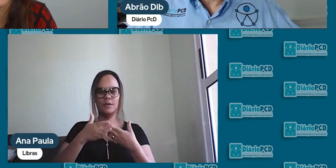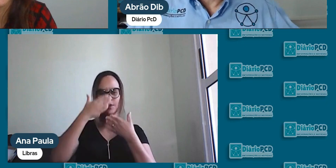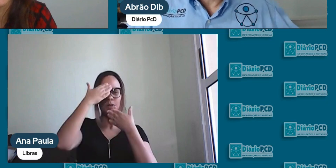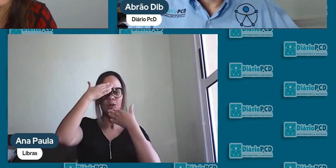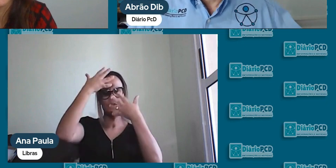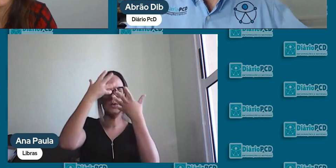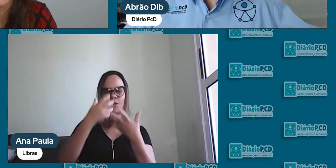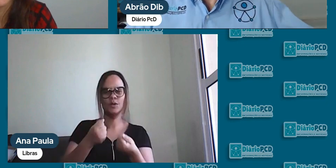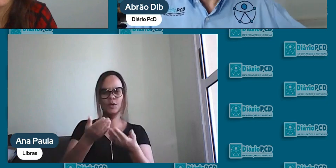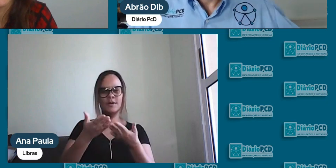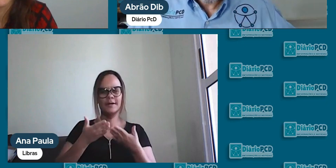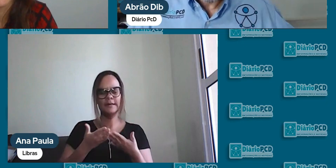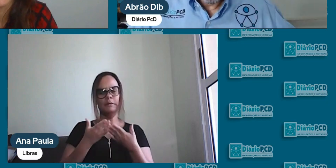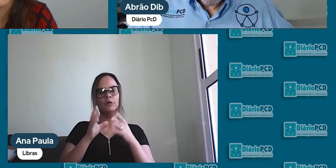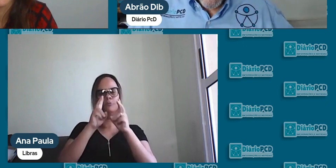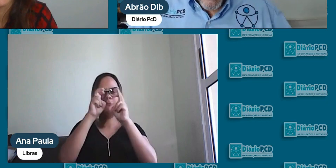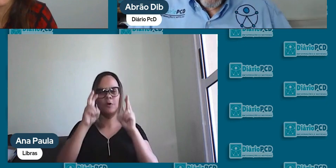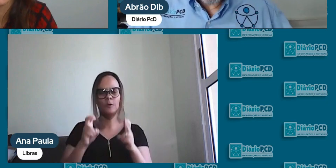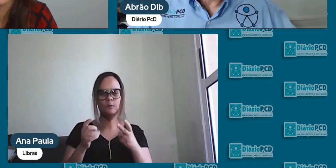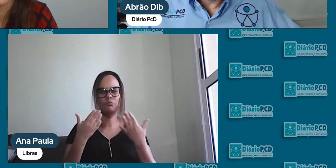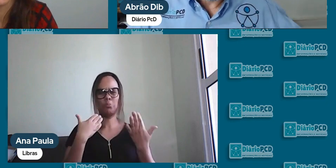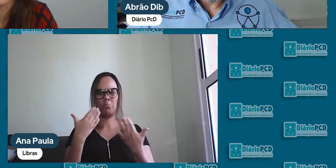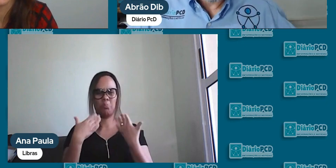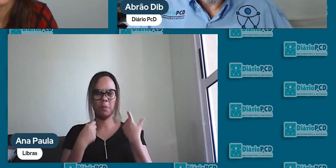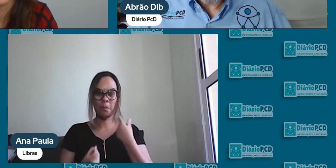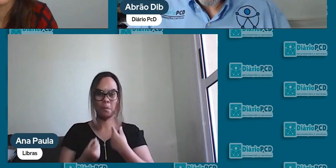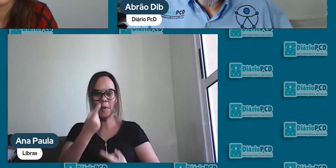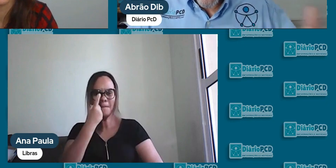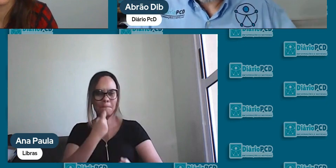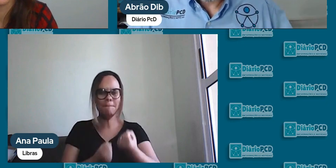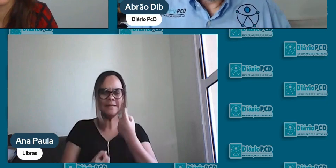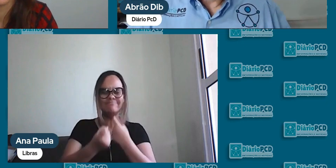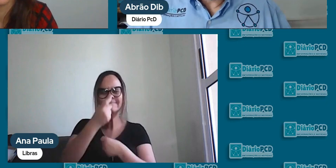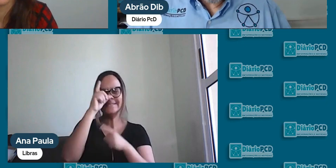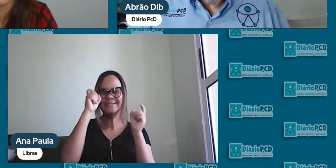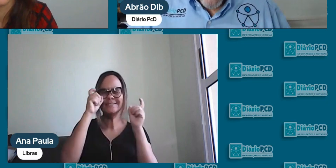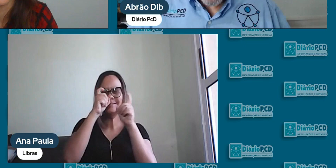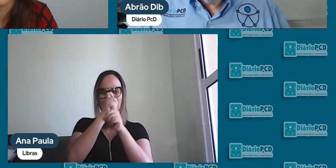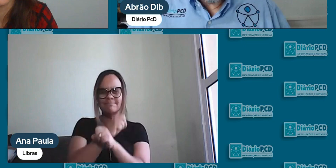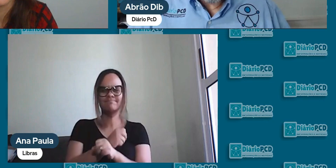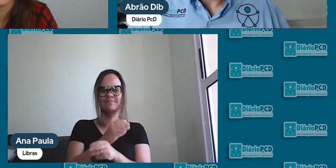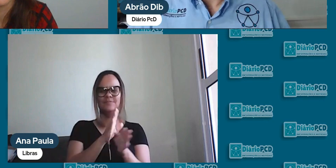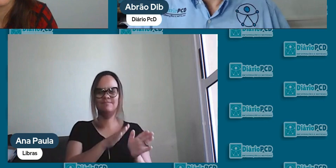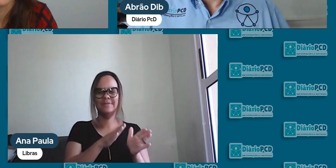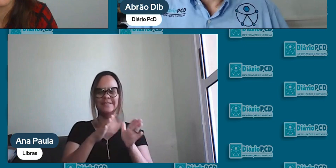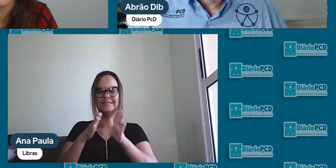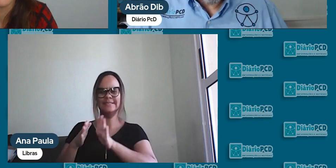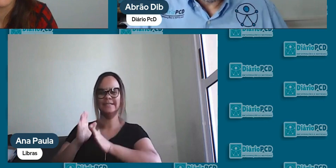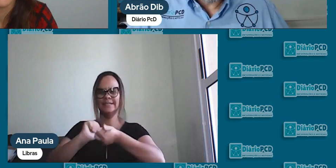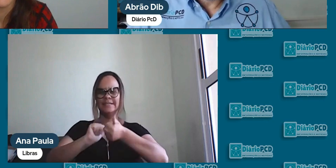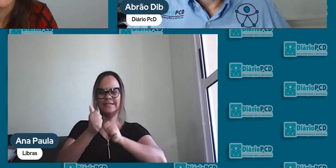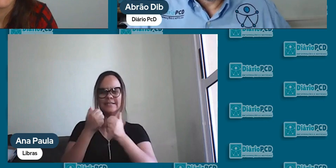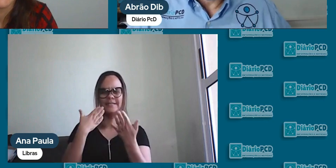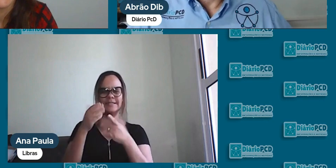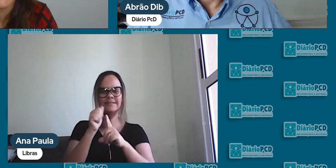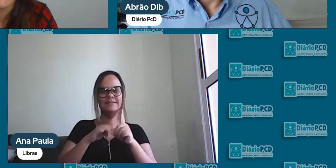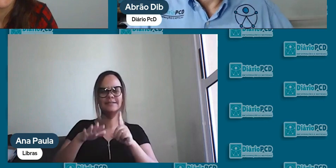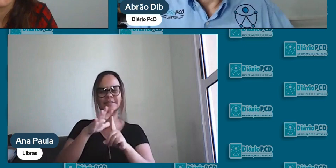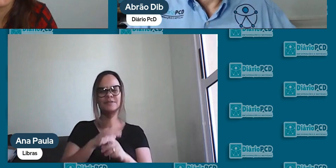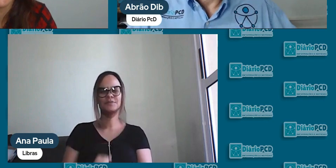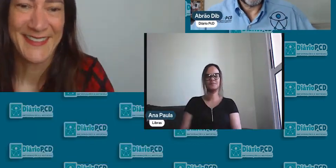desse assunto tão polêmico e tão difícil nos dias atuais sobre a avaliação biopsicossocial. Seja bem-vinda,